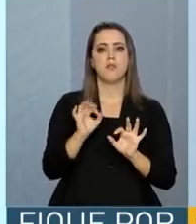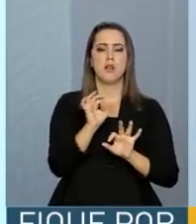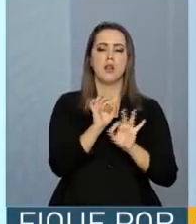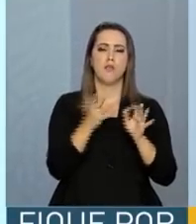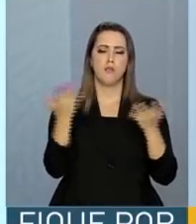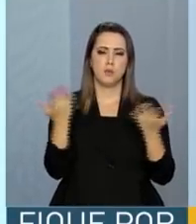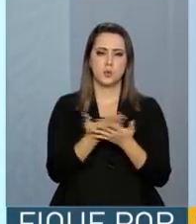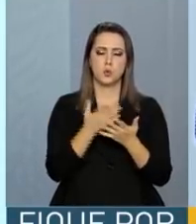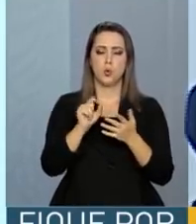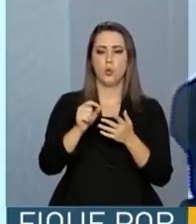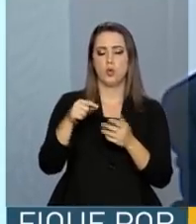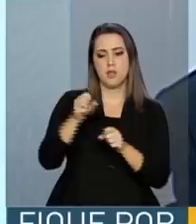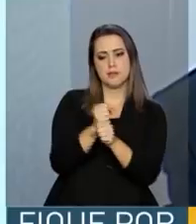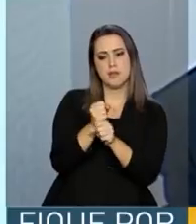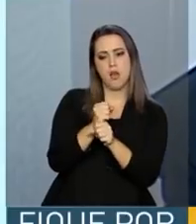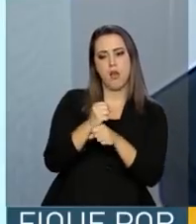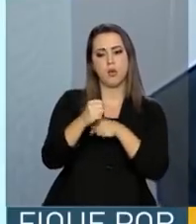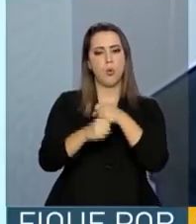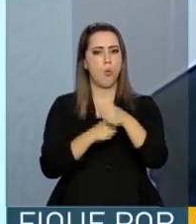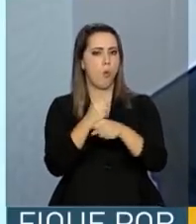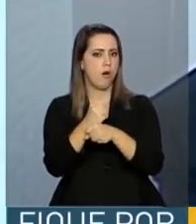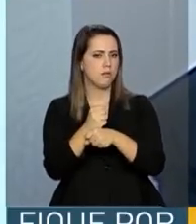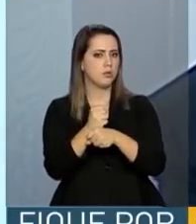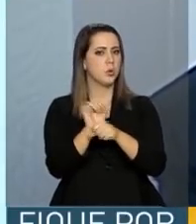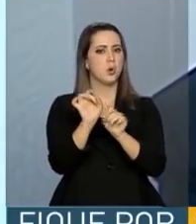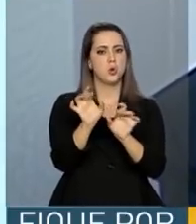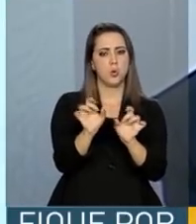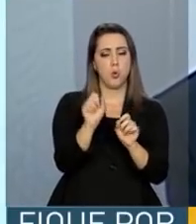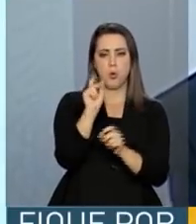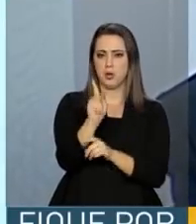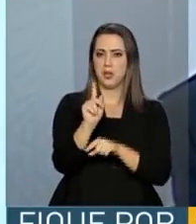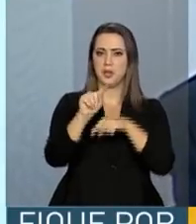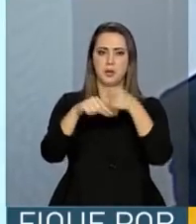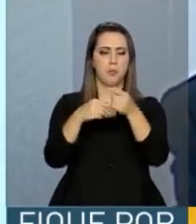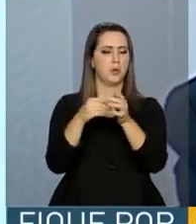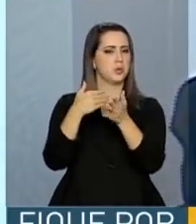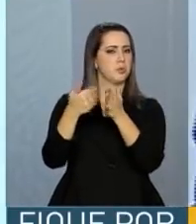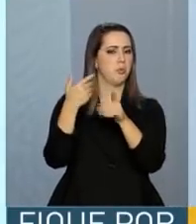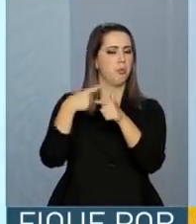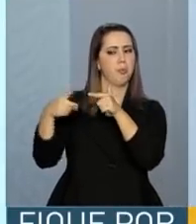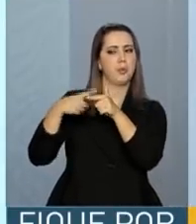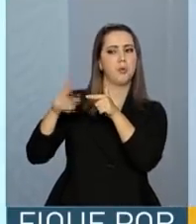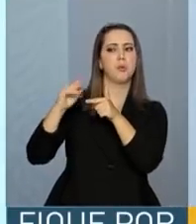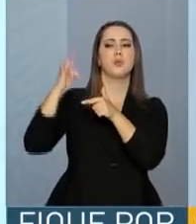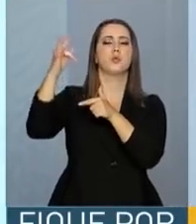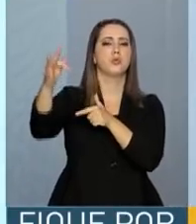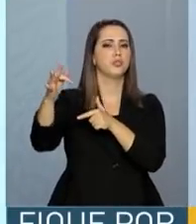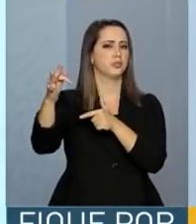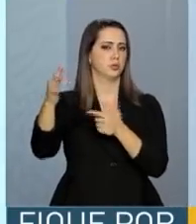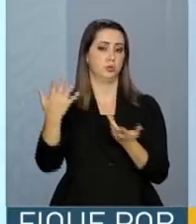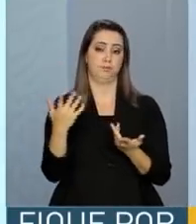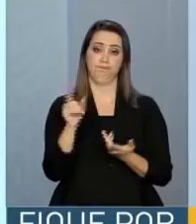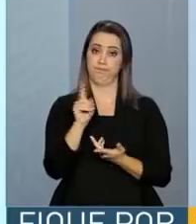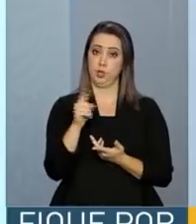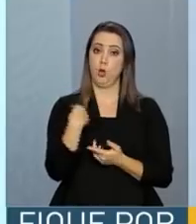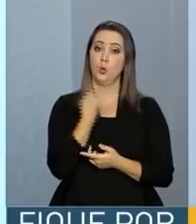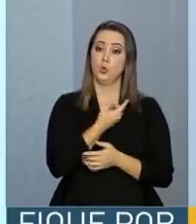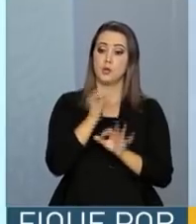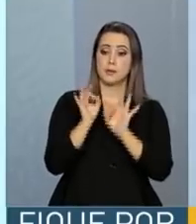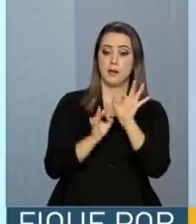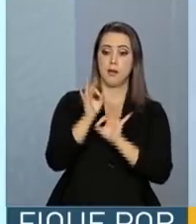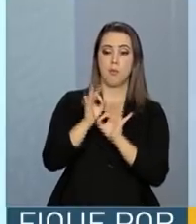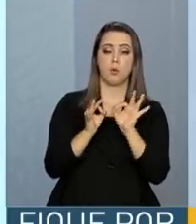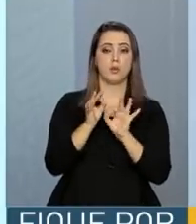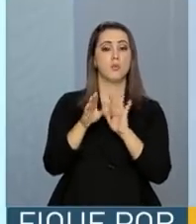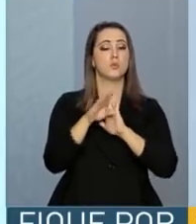resto para quem vier não nós fizemos uma pec com 20 anos de duração revisavam dez anos depois porque